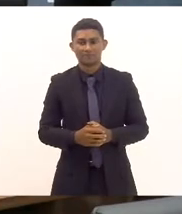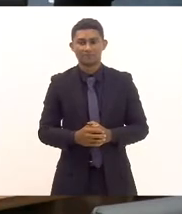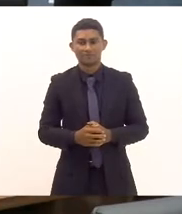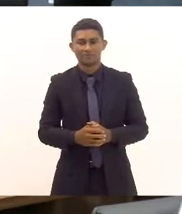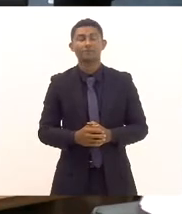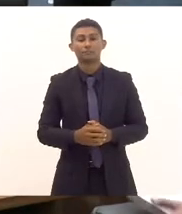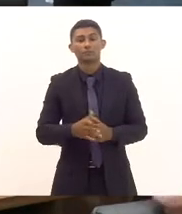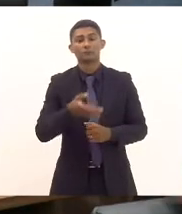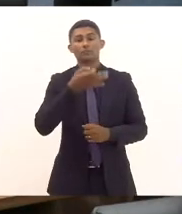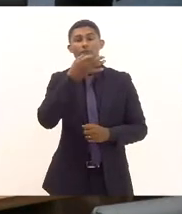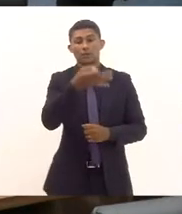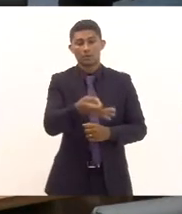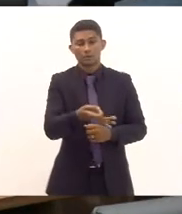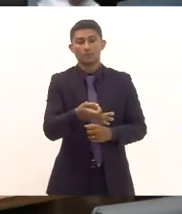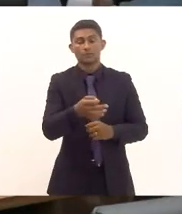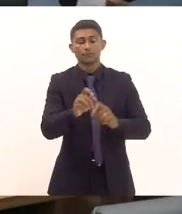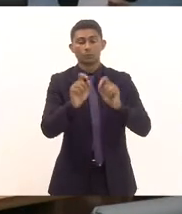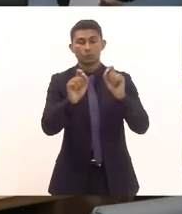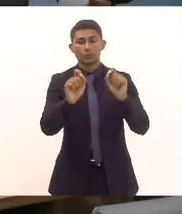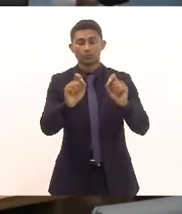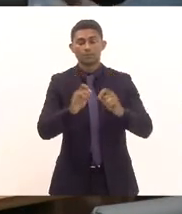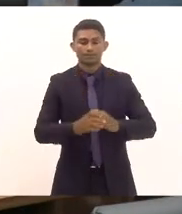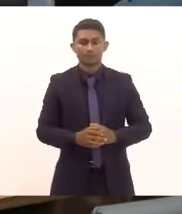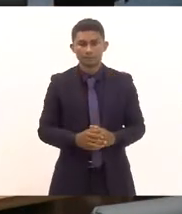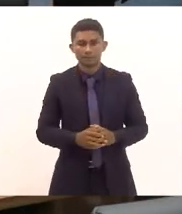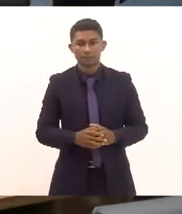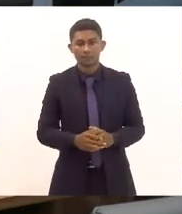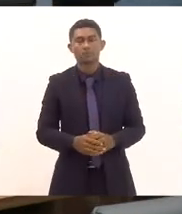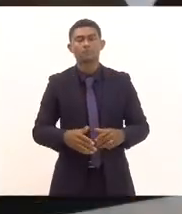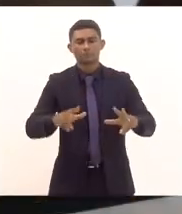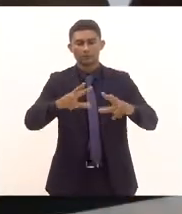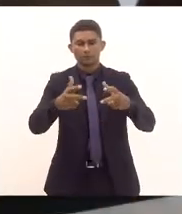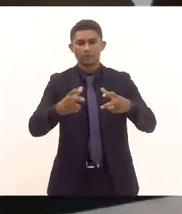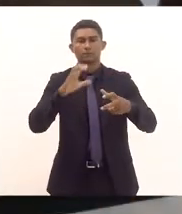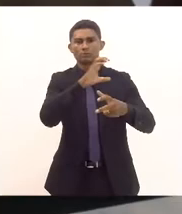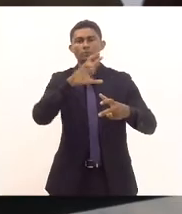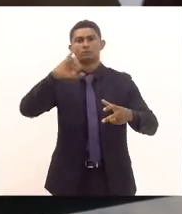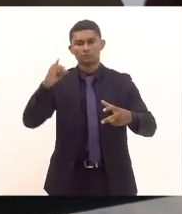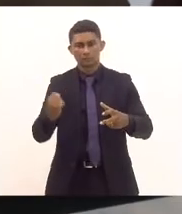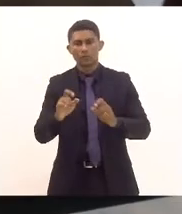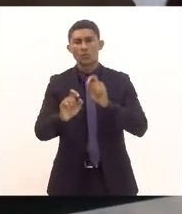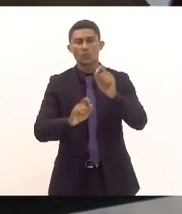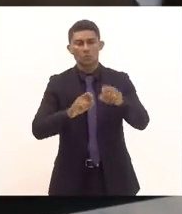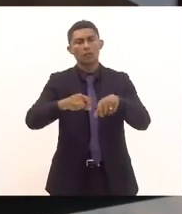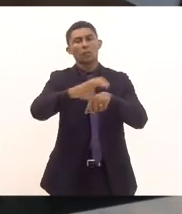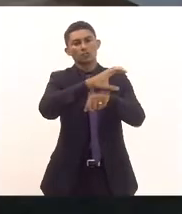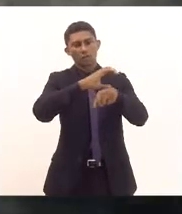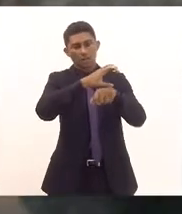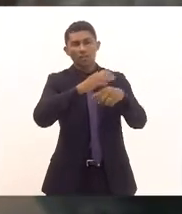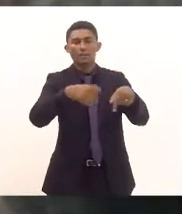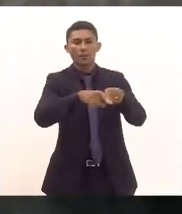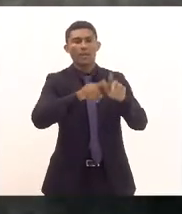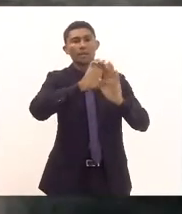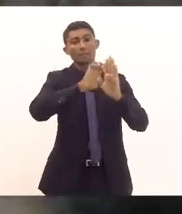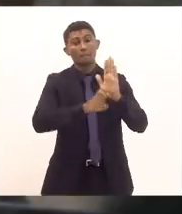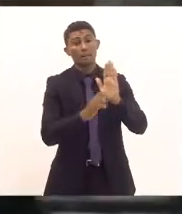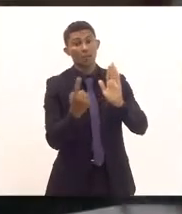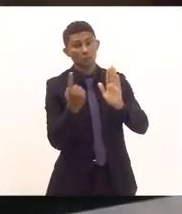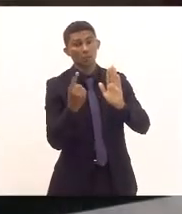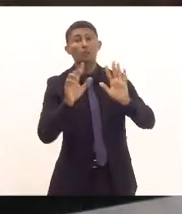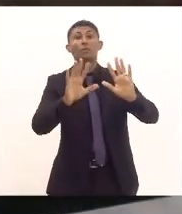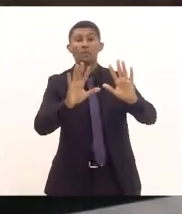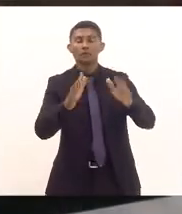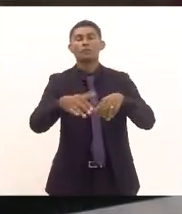e o parecer era já emitido pela ccj era pela comunidade com emenda então